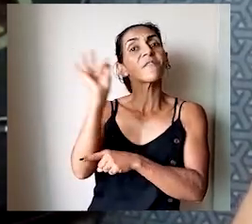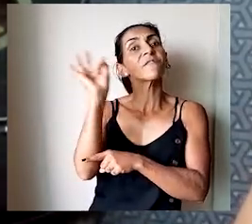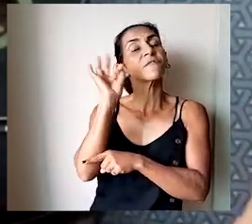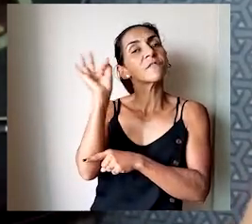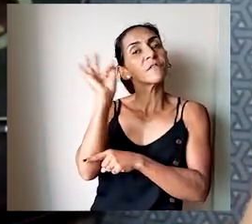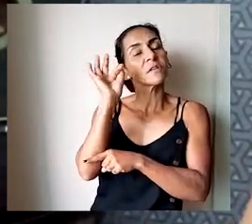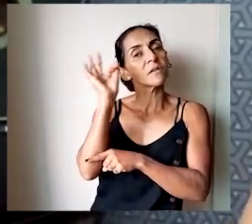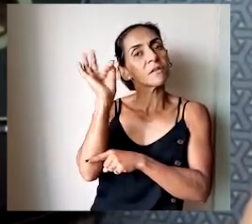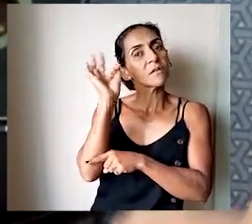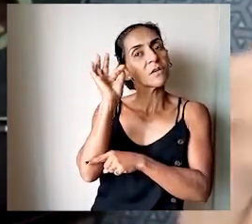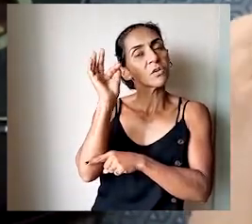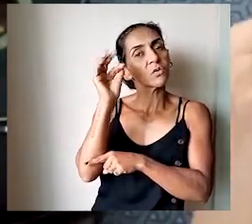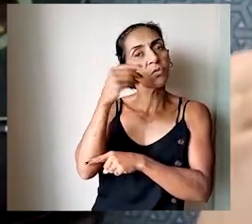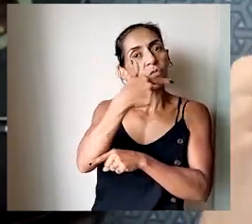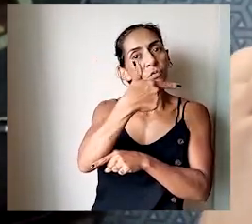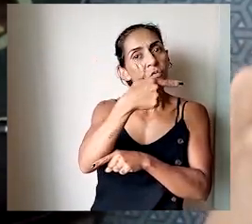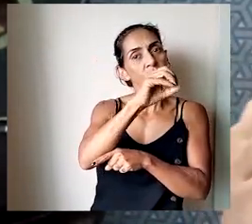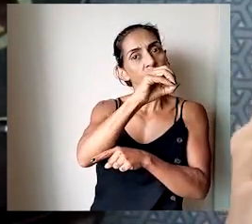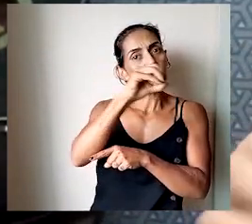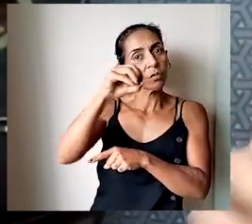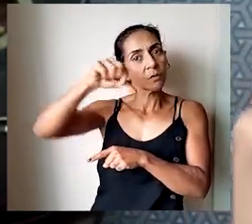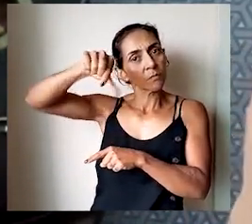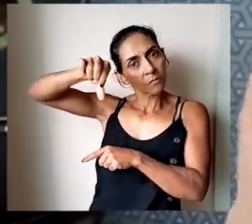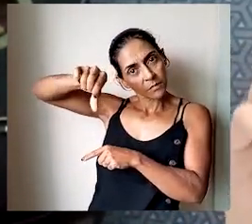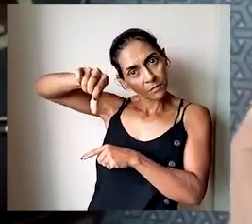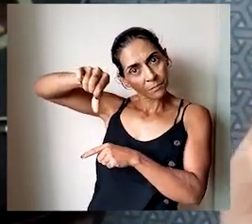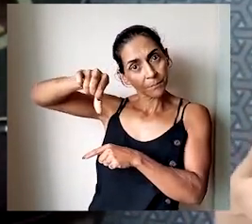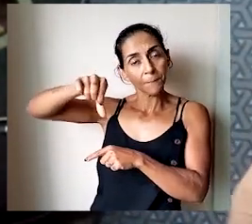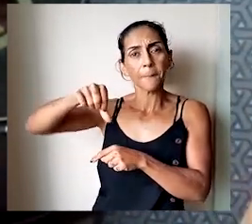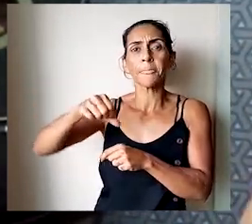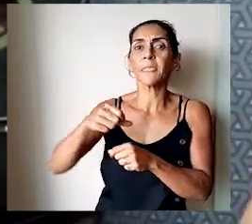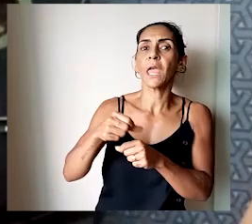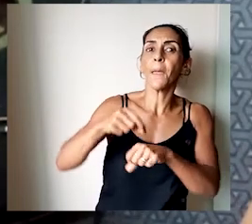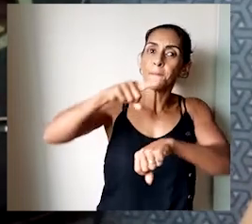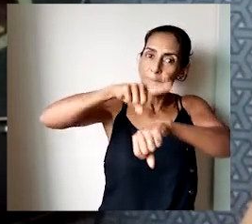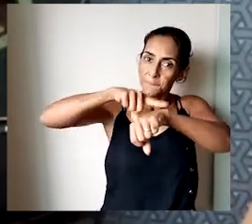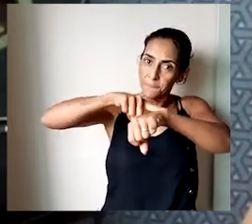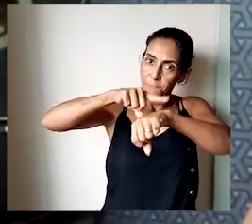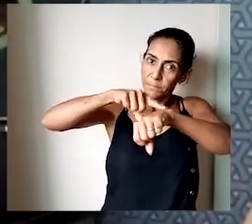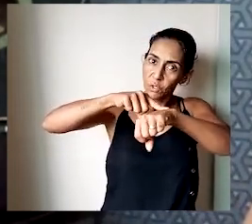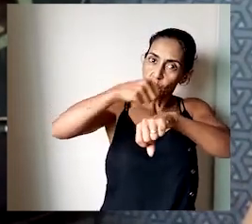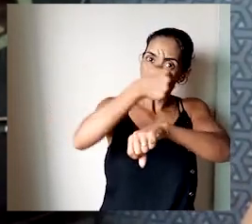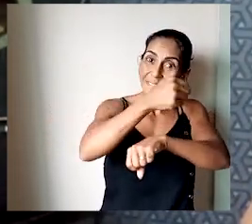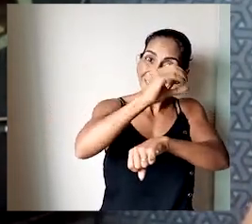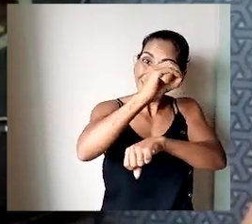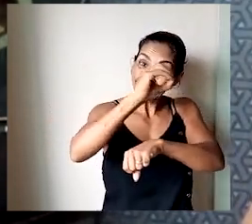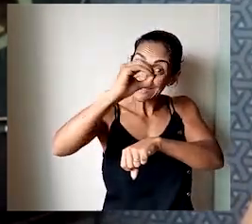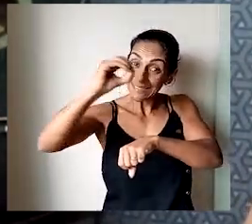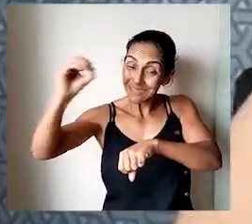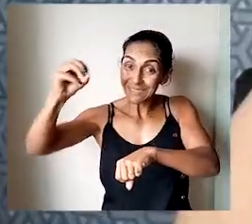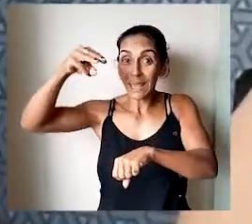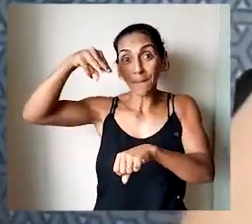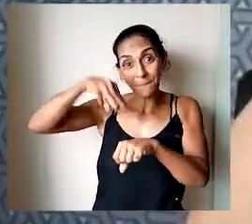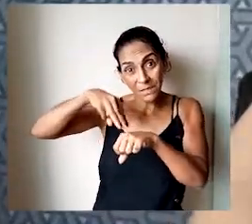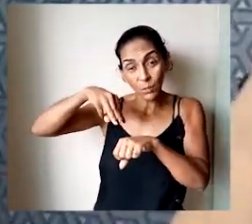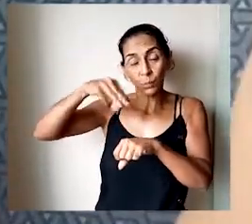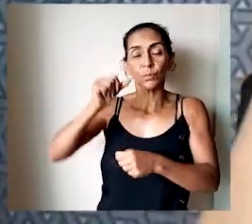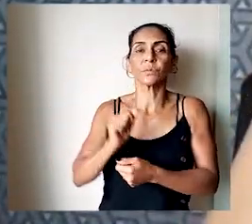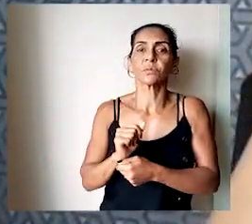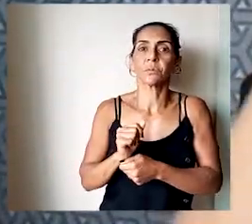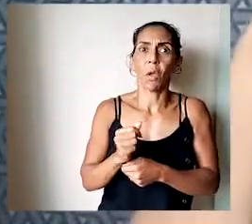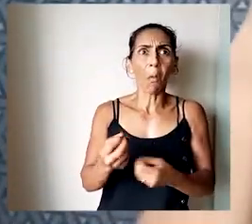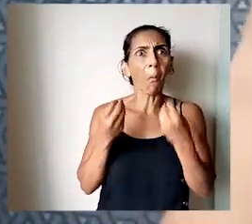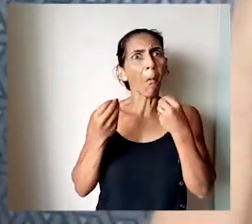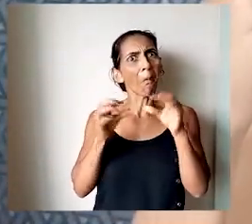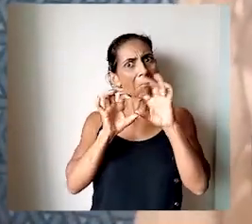de 2009. Ele tem uma duração de 100 minutos e a classificação dele é livre. Como assim? sim